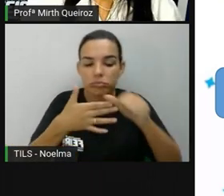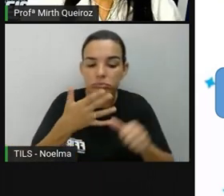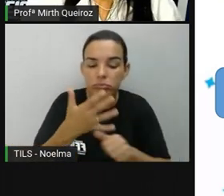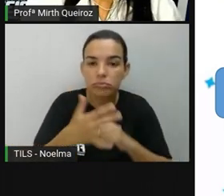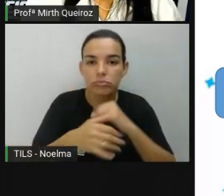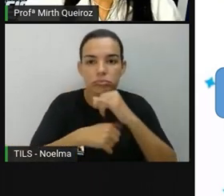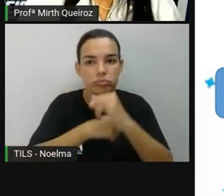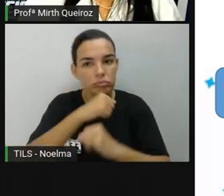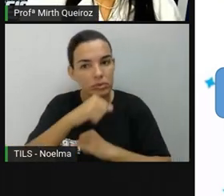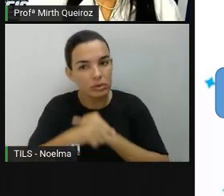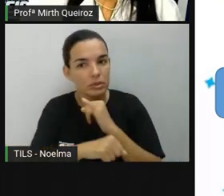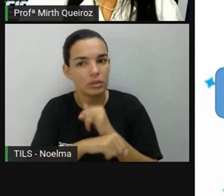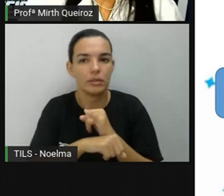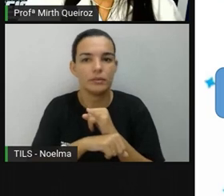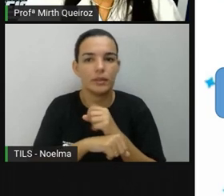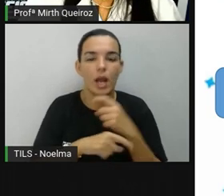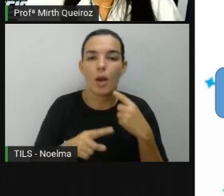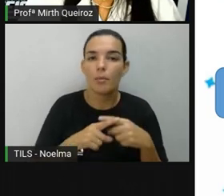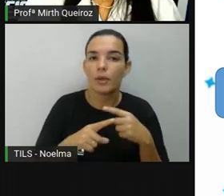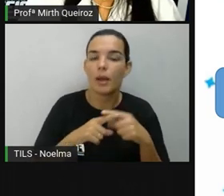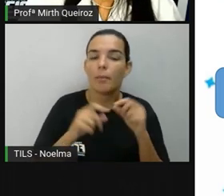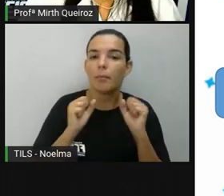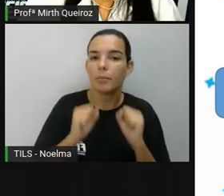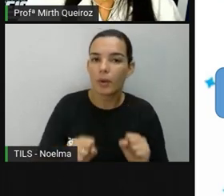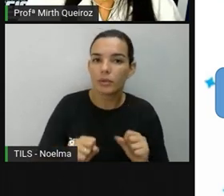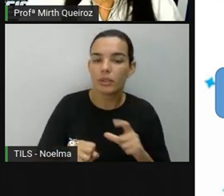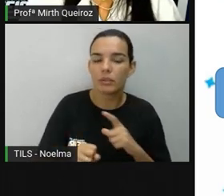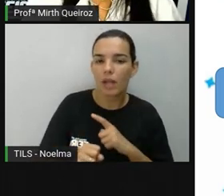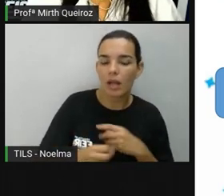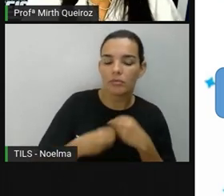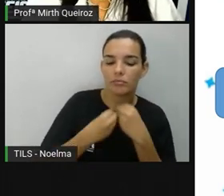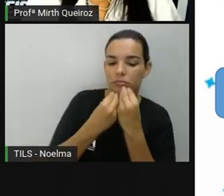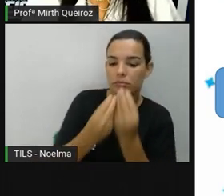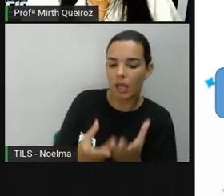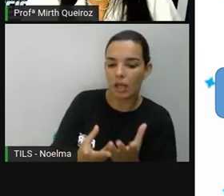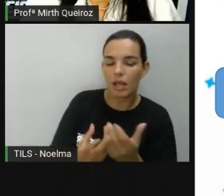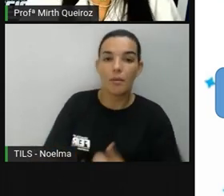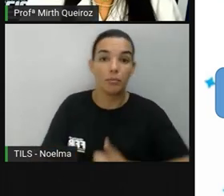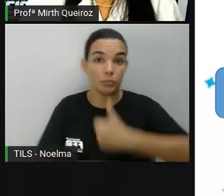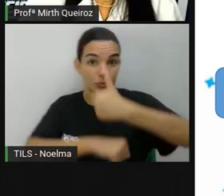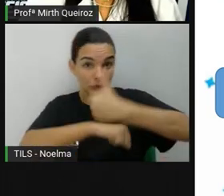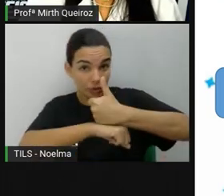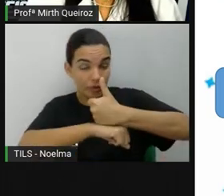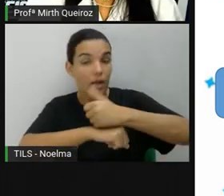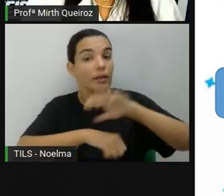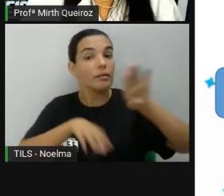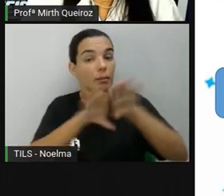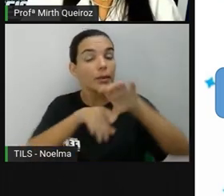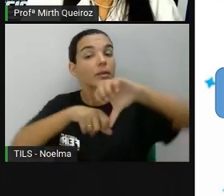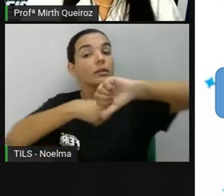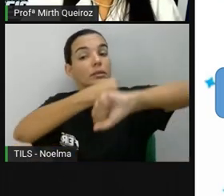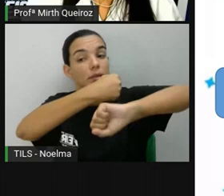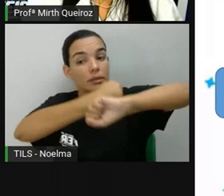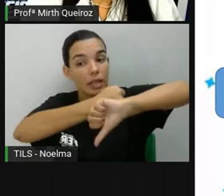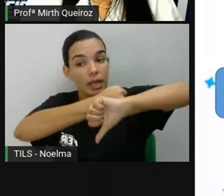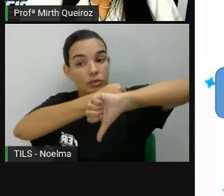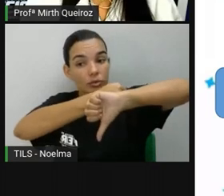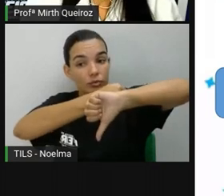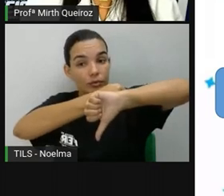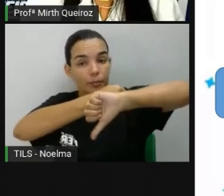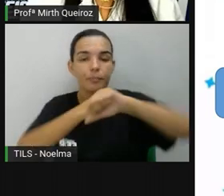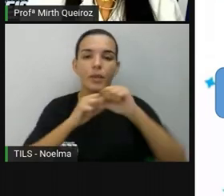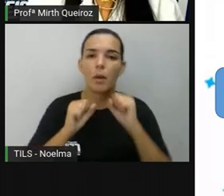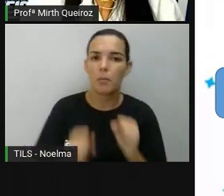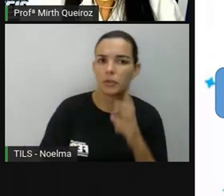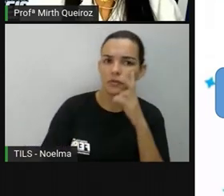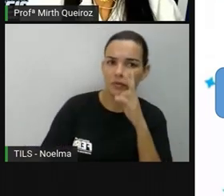no caso, oferecer a gente coisas positivas ou negativas, pode fazer com que a gente seja muito bem visto